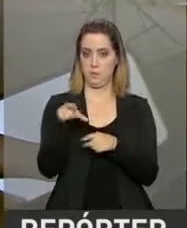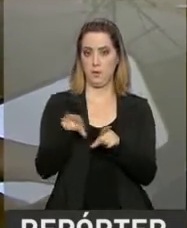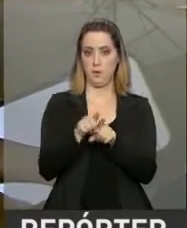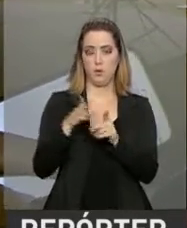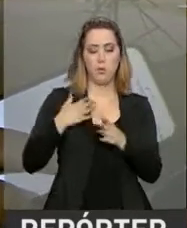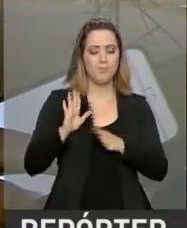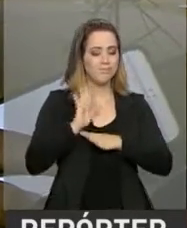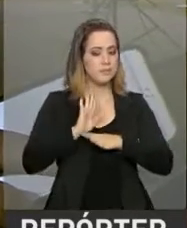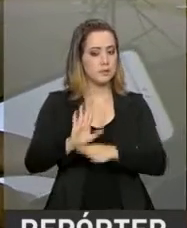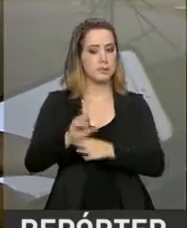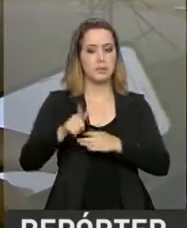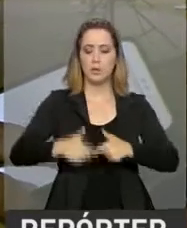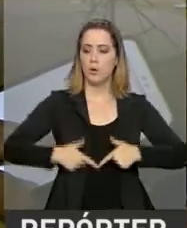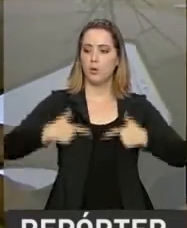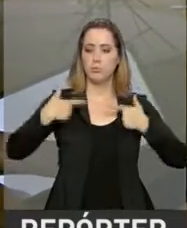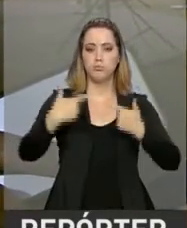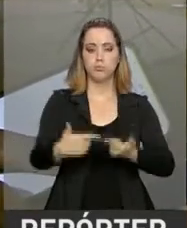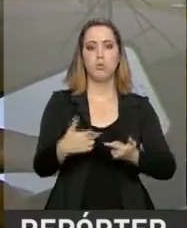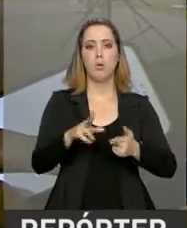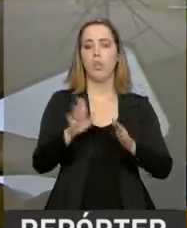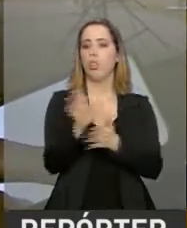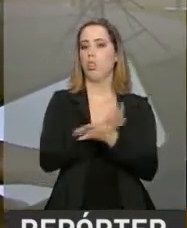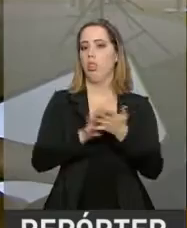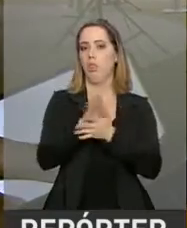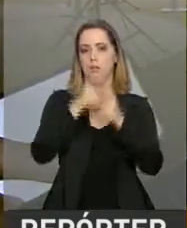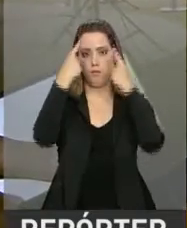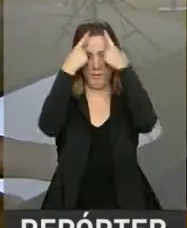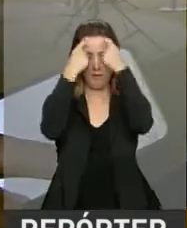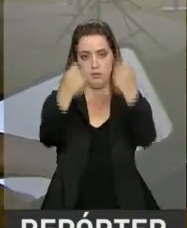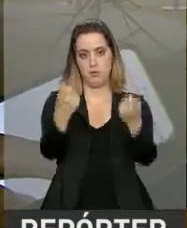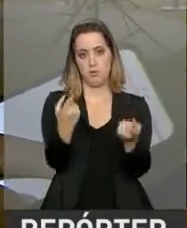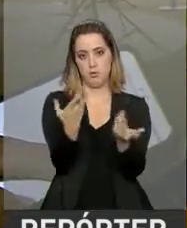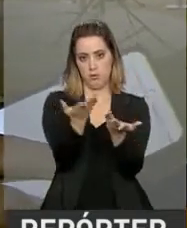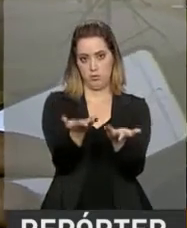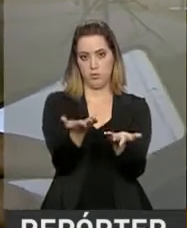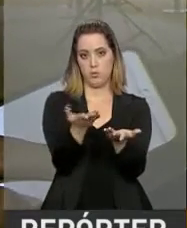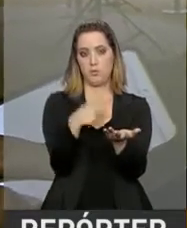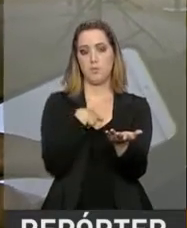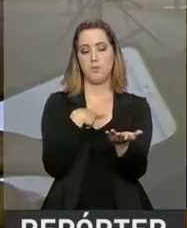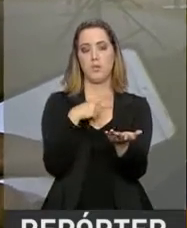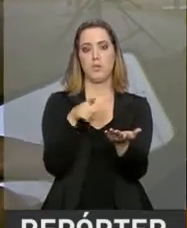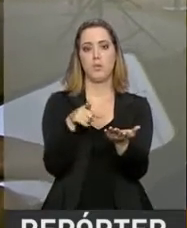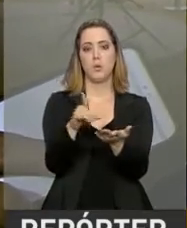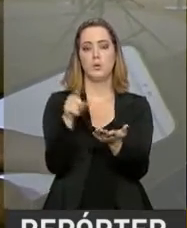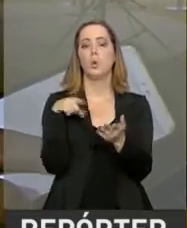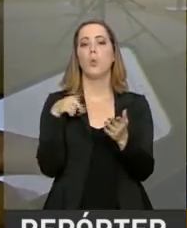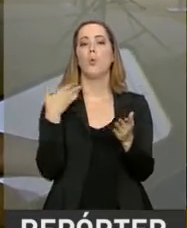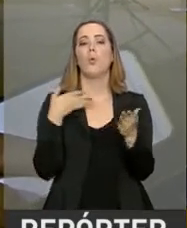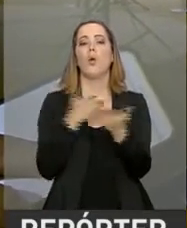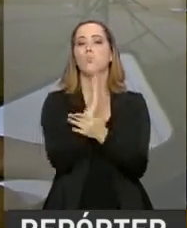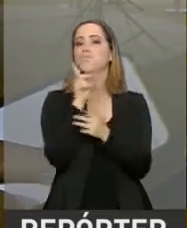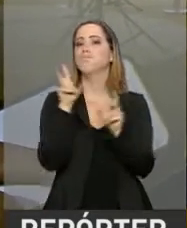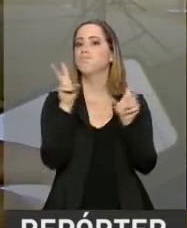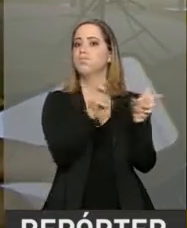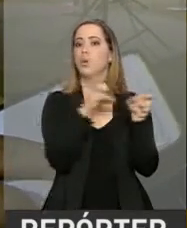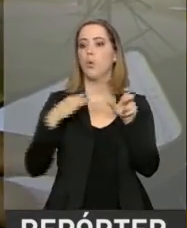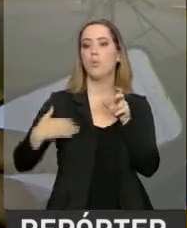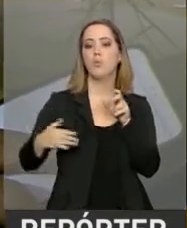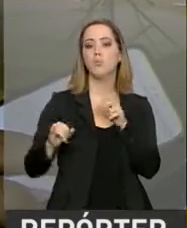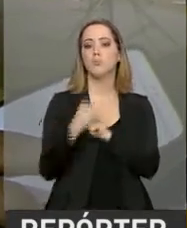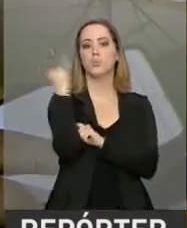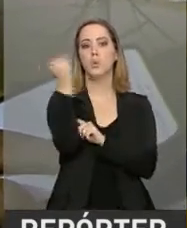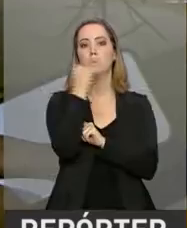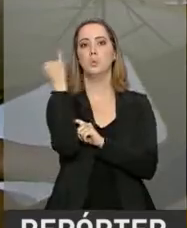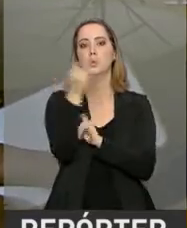sem violência, sem matar ninguém, conseguiu um fato importantíssimo, que é derrubar uma